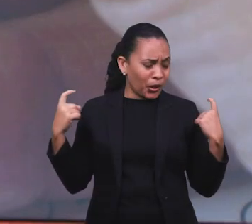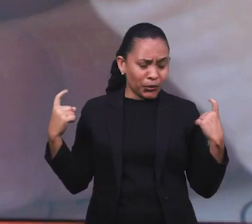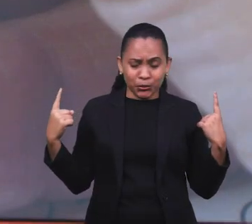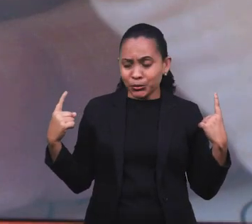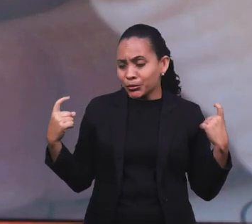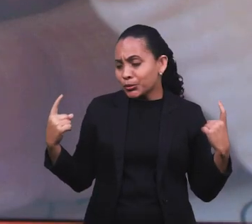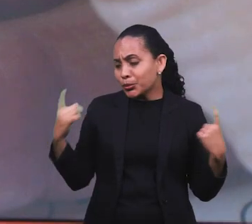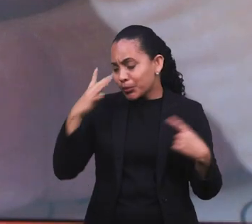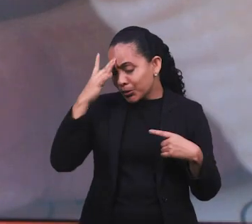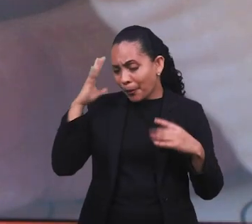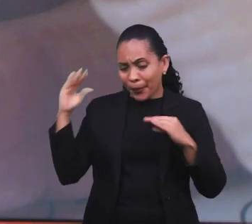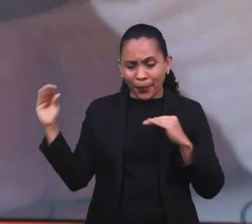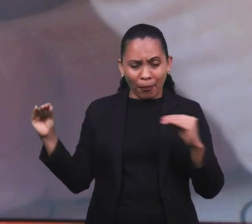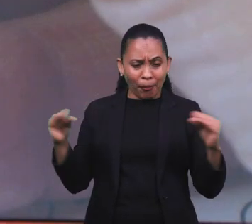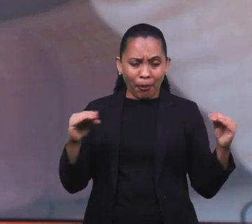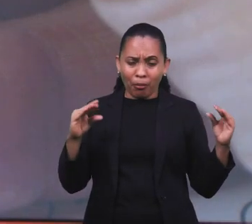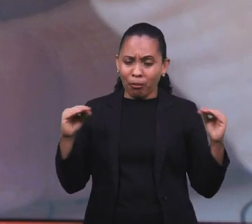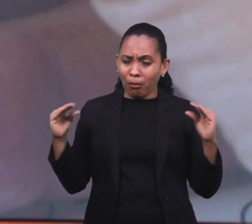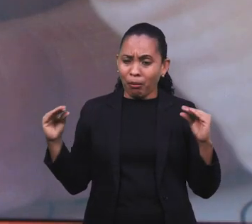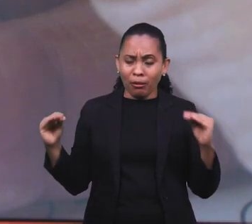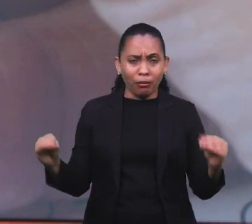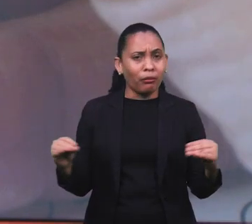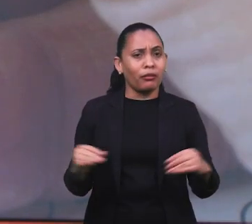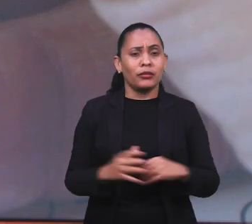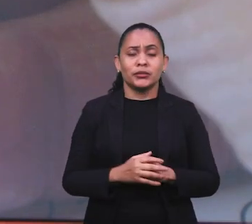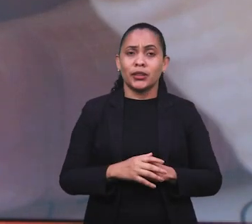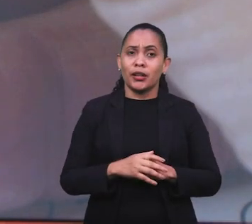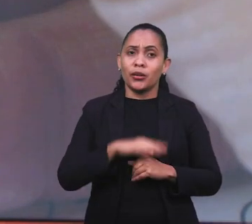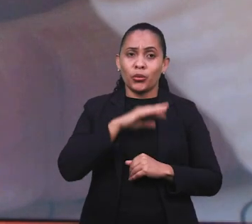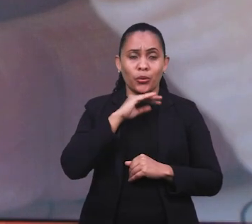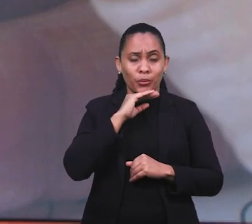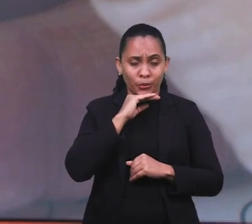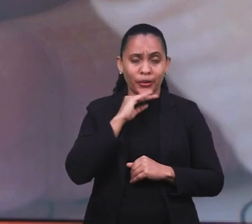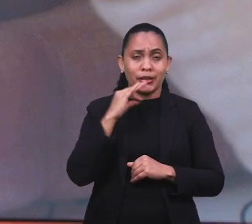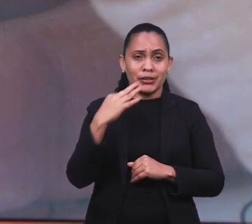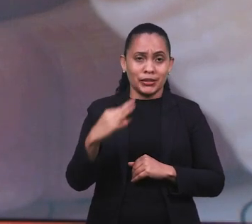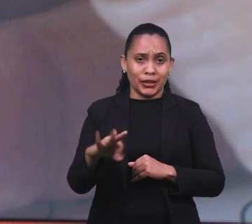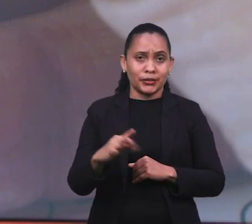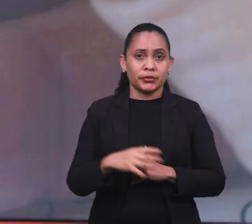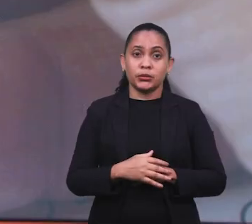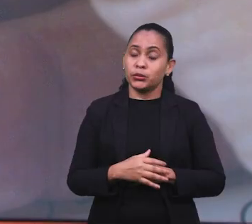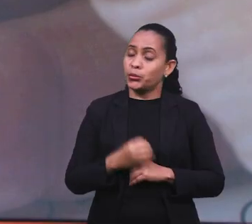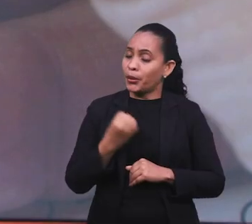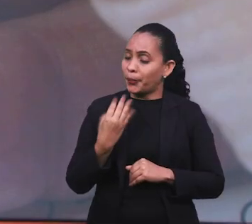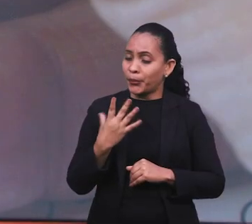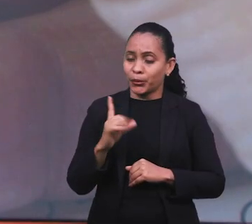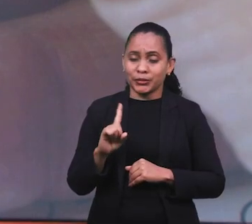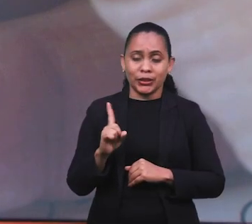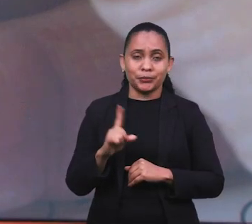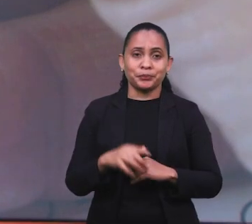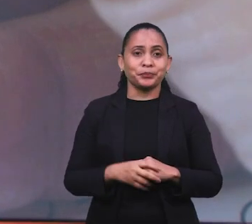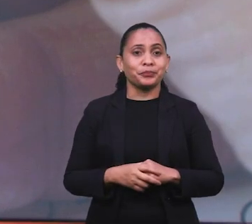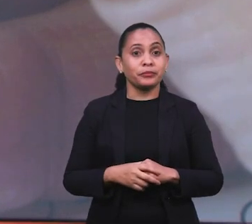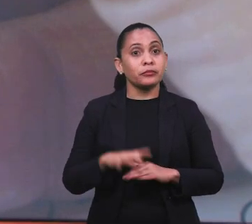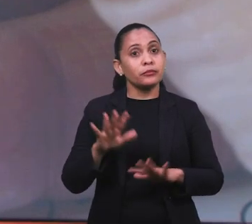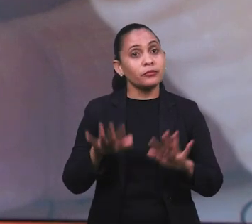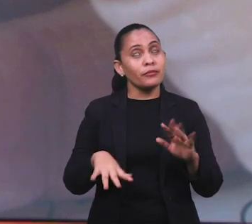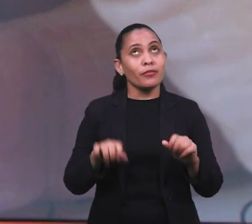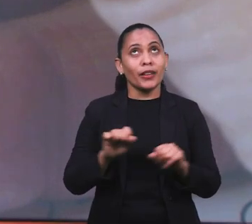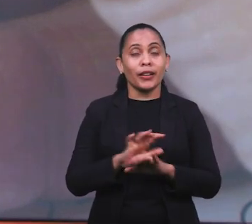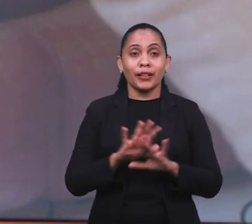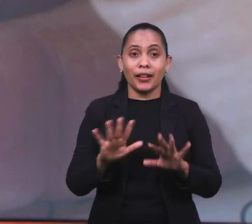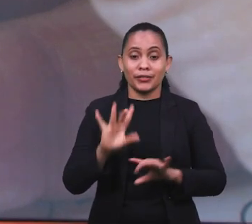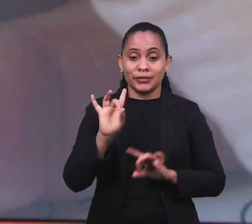ruído, onde tem muitas pessoas passando, onde há muito barulho, certo? Não é o ideal. É claro que às